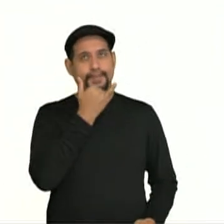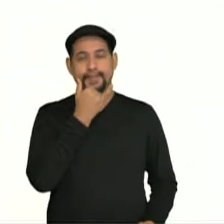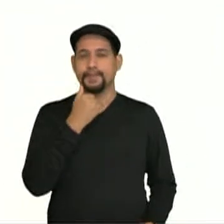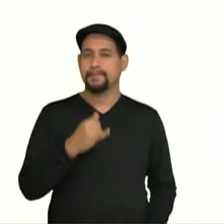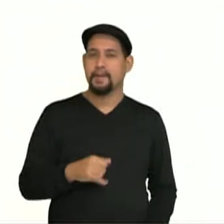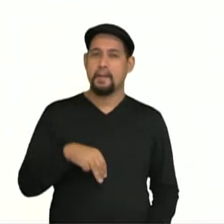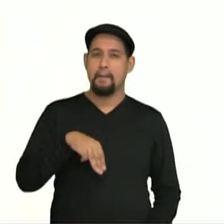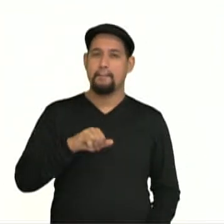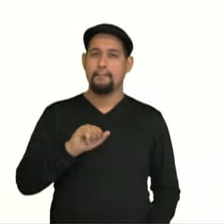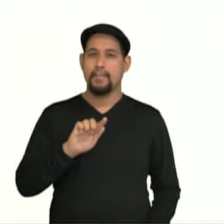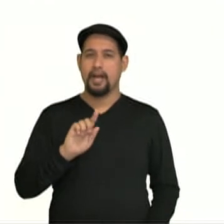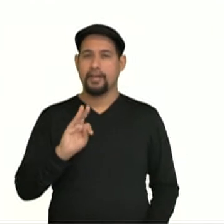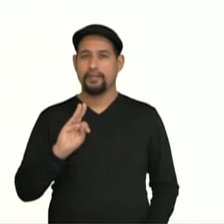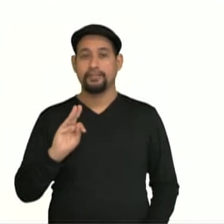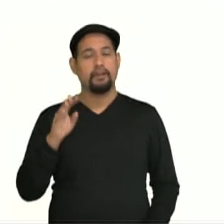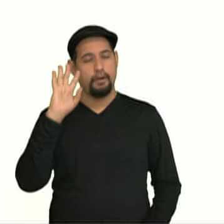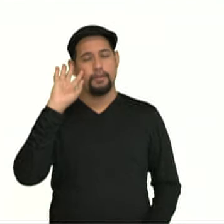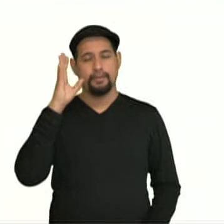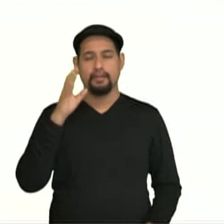vai acontecer.